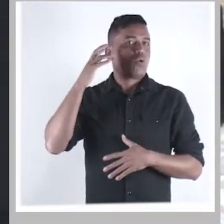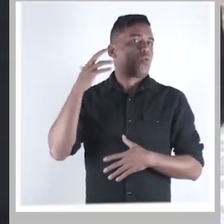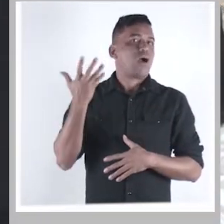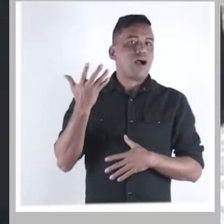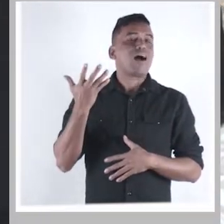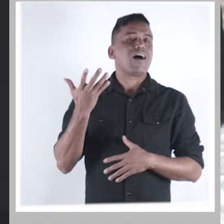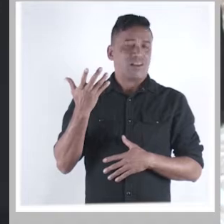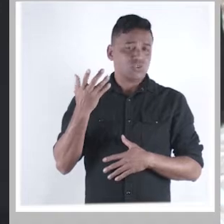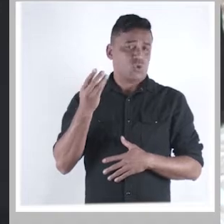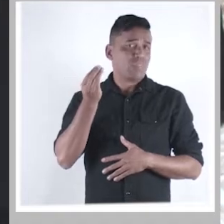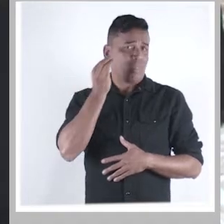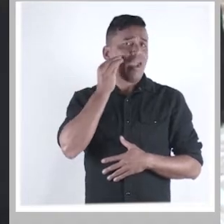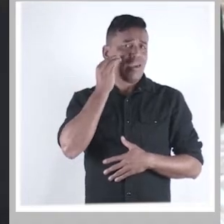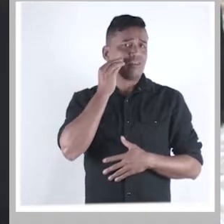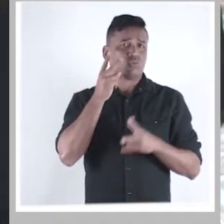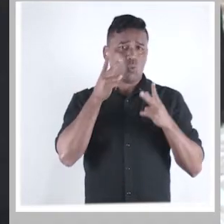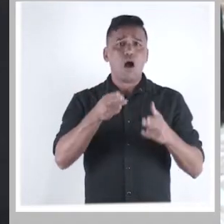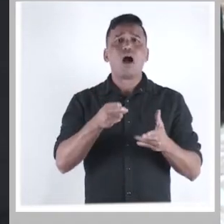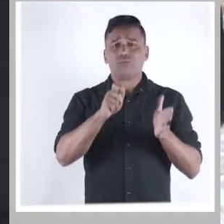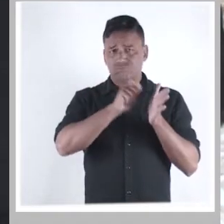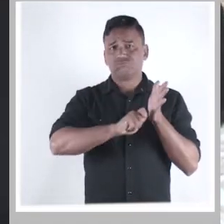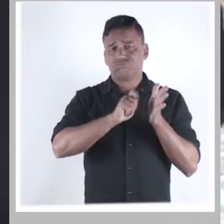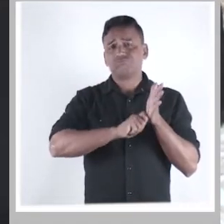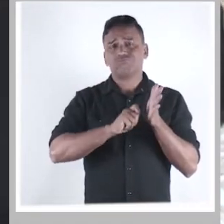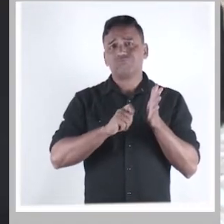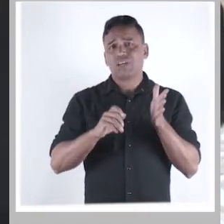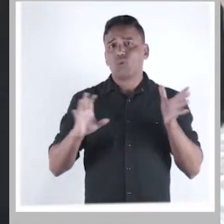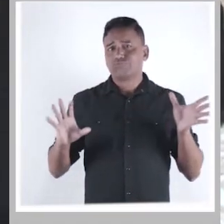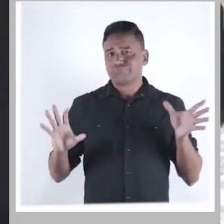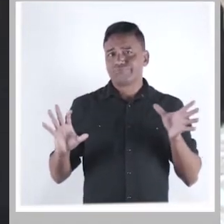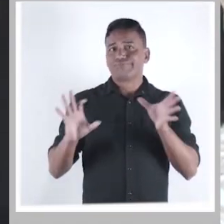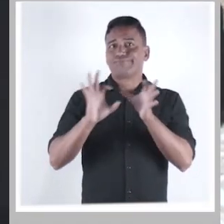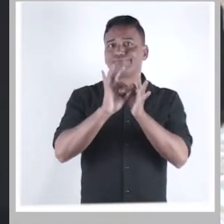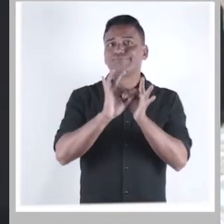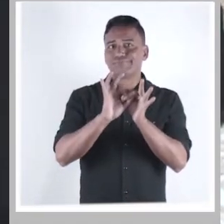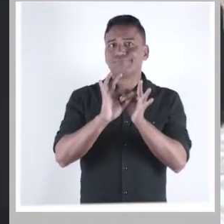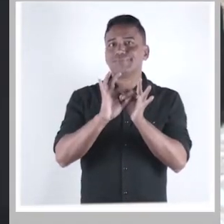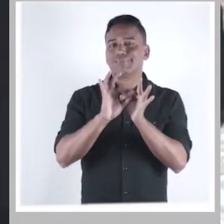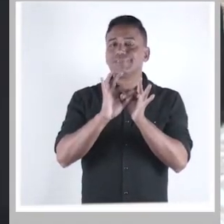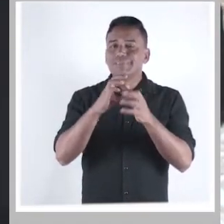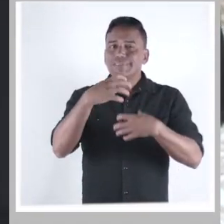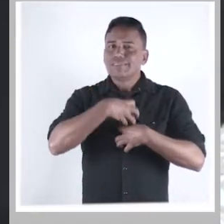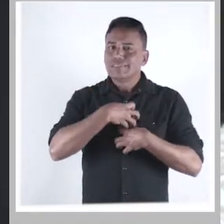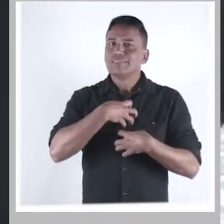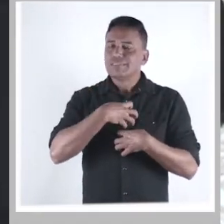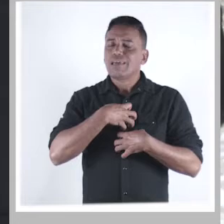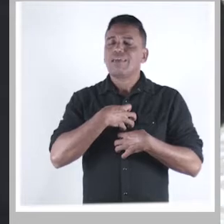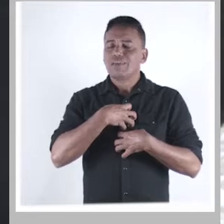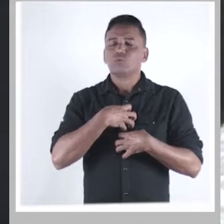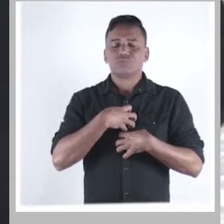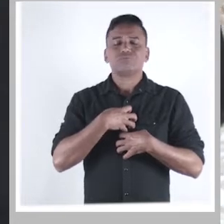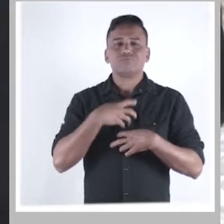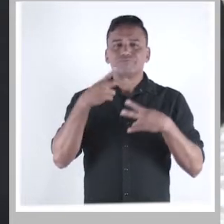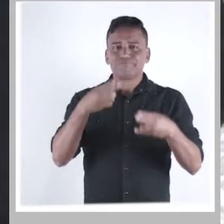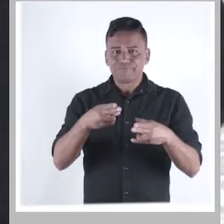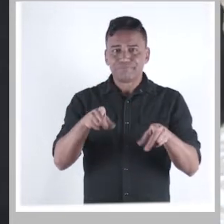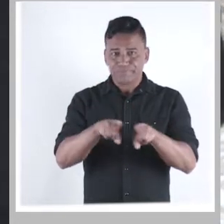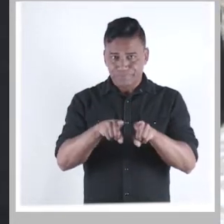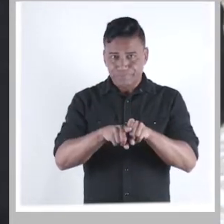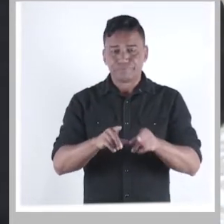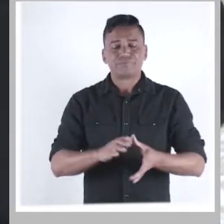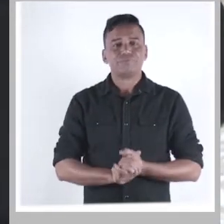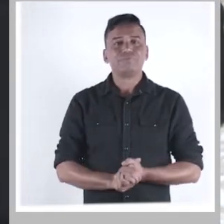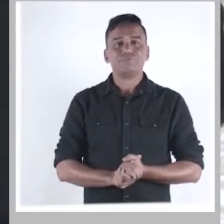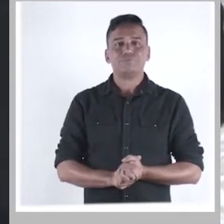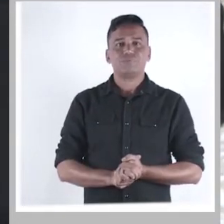que eu tento fazer também, né? Eu me filio nesse lugar também.